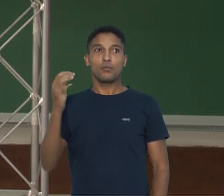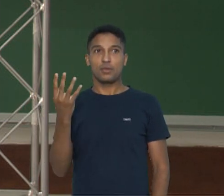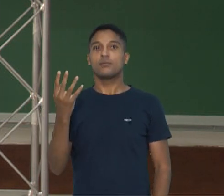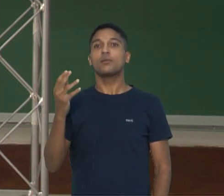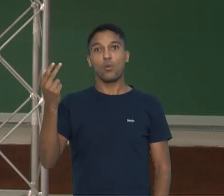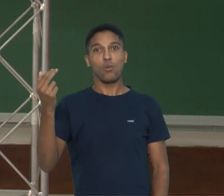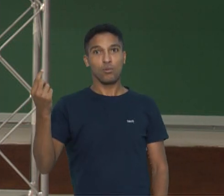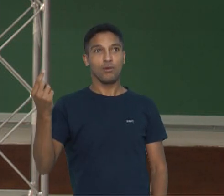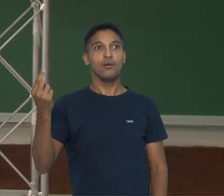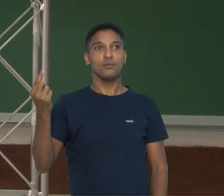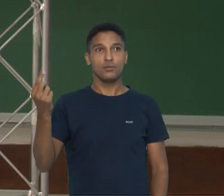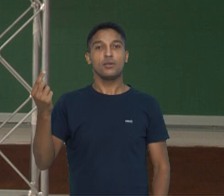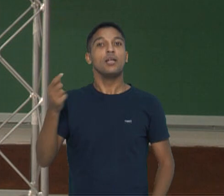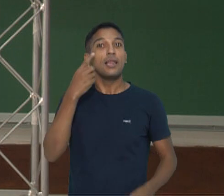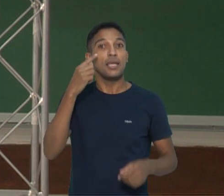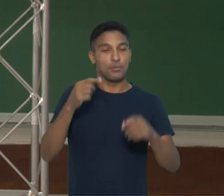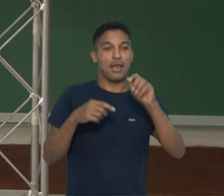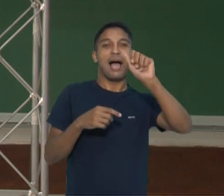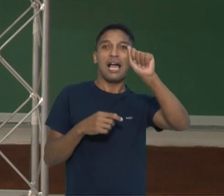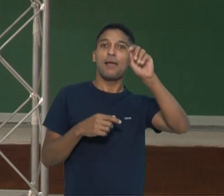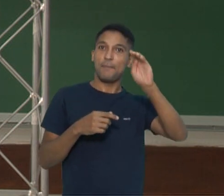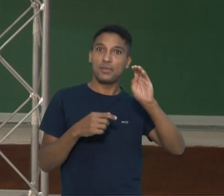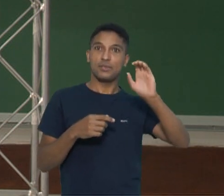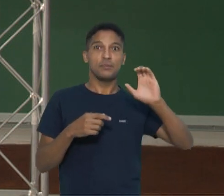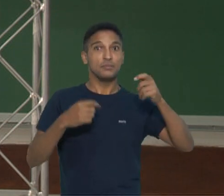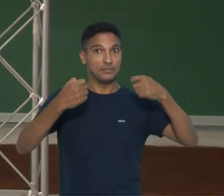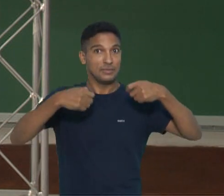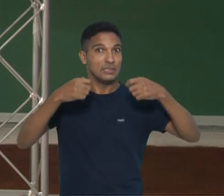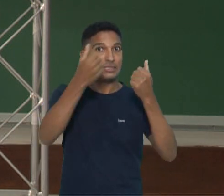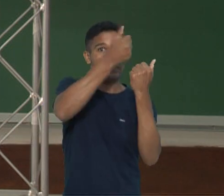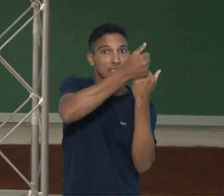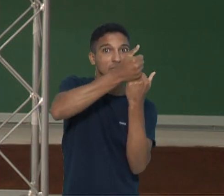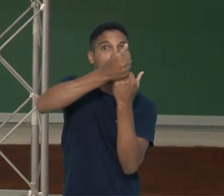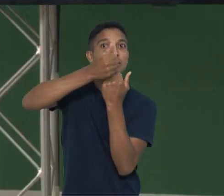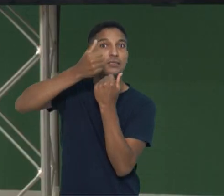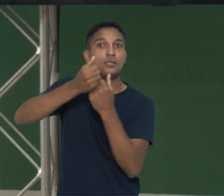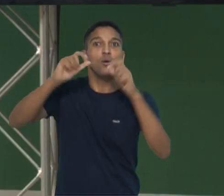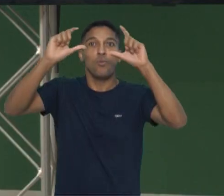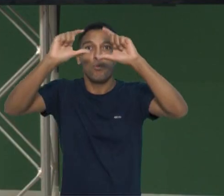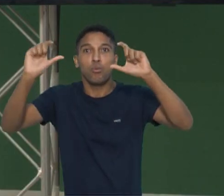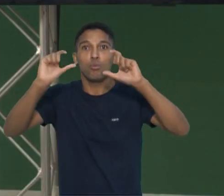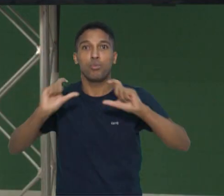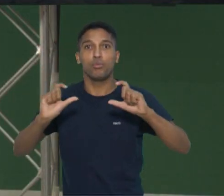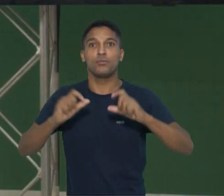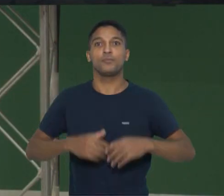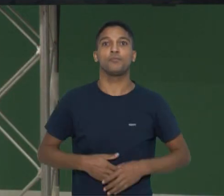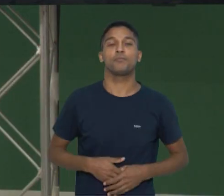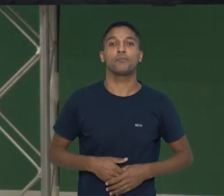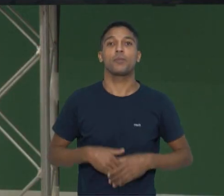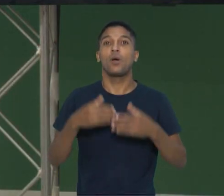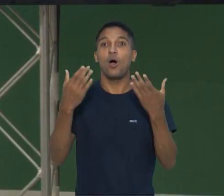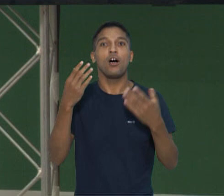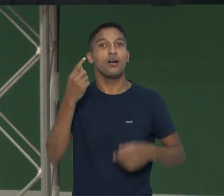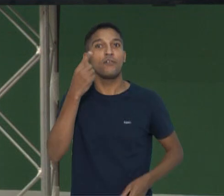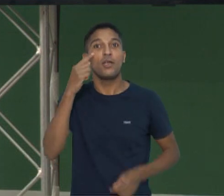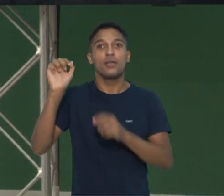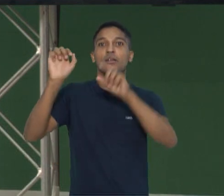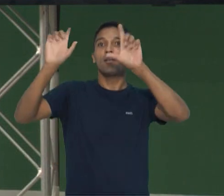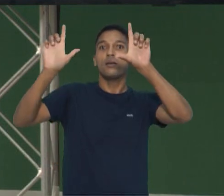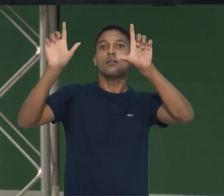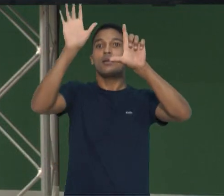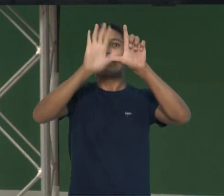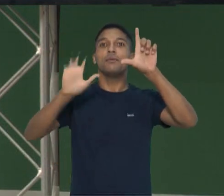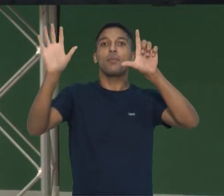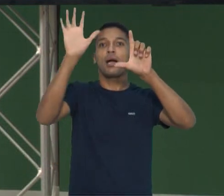de B e de C para escrever, ok? Então, continuando, eu trouxe para vocês aqui uma aplicação da onde que a gente